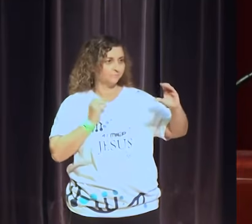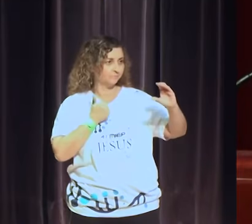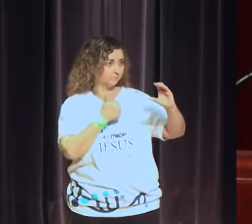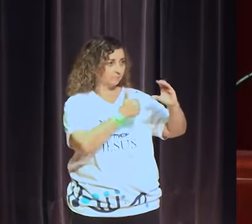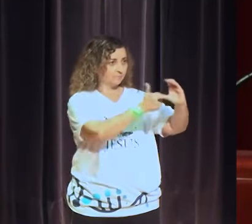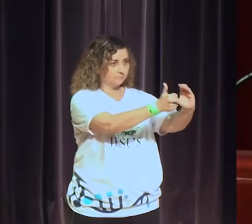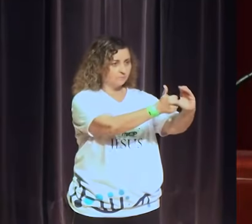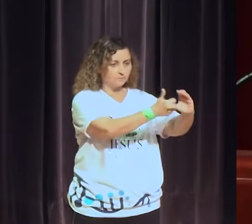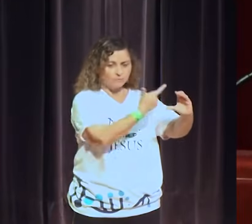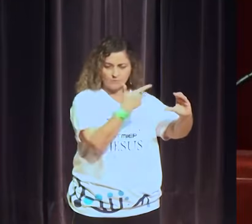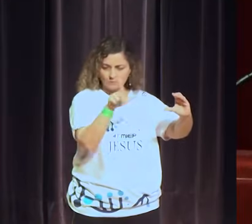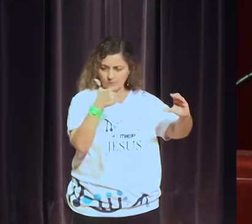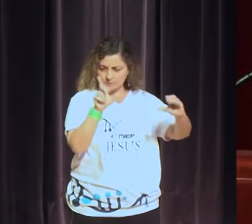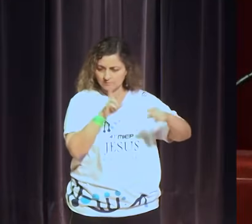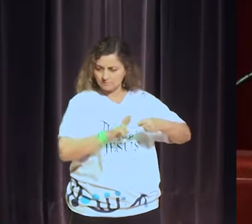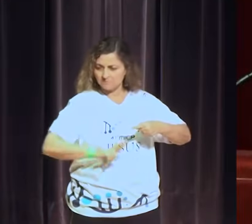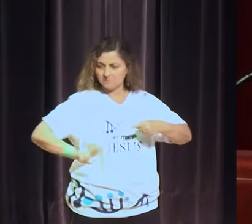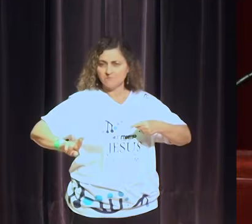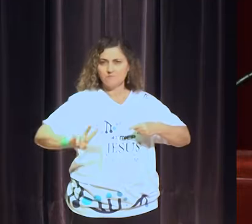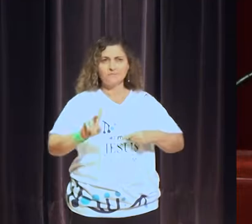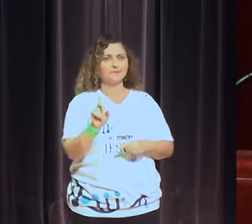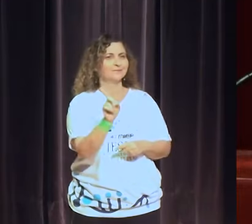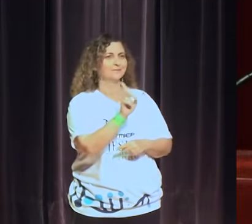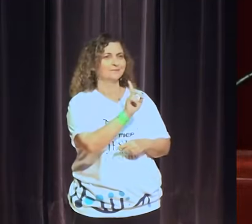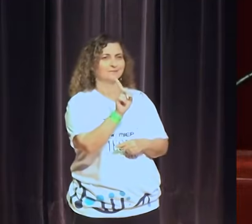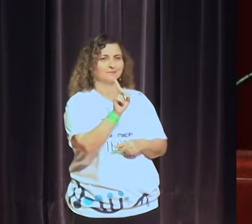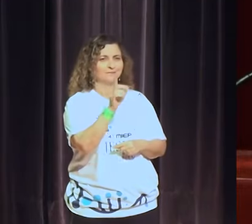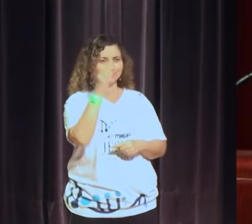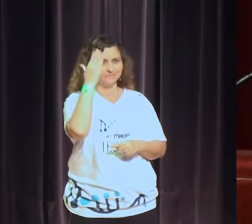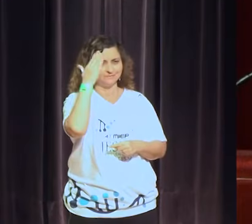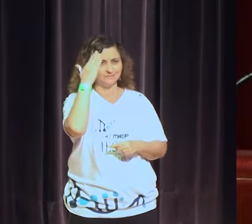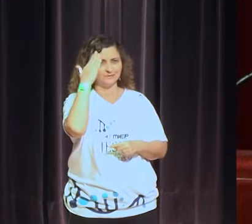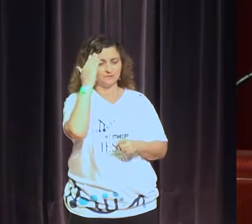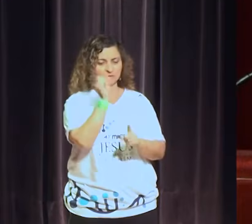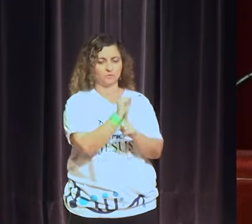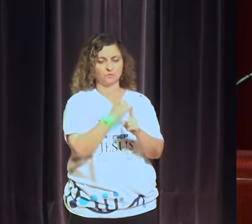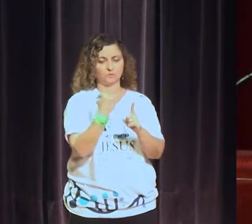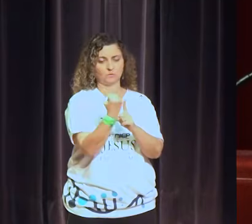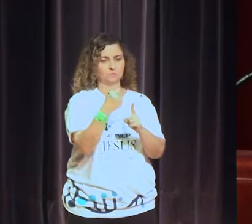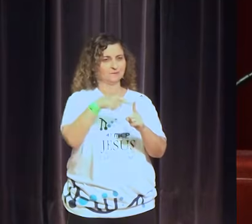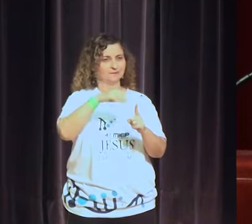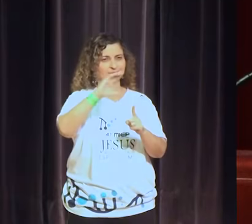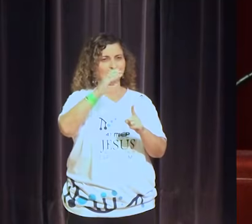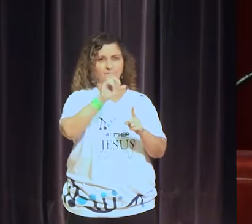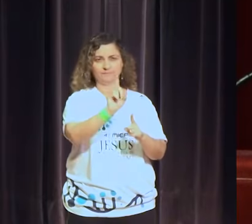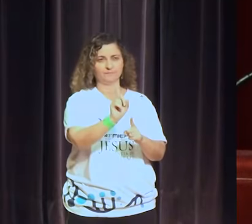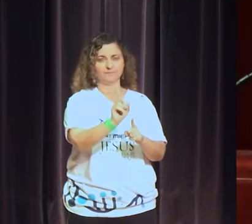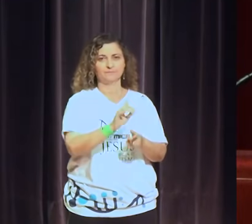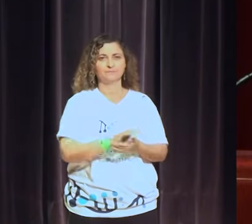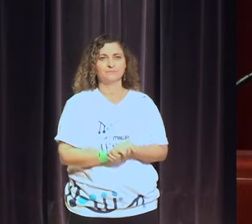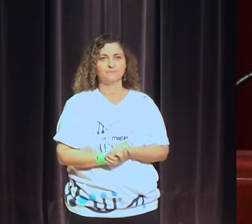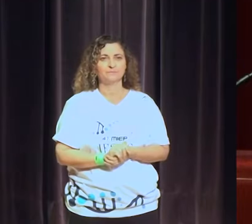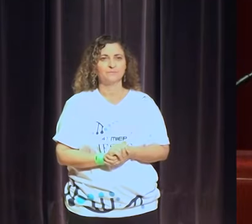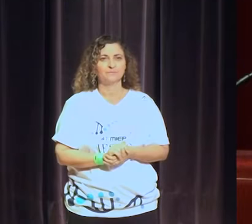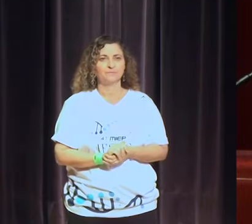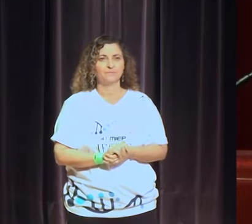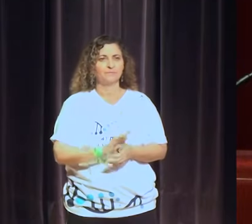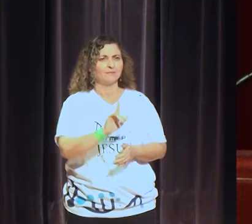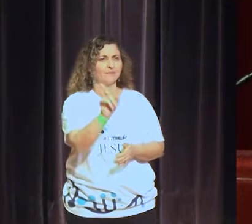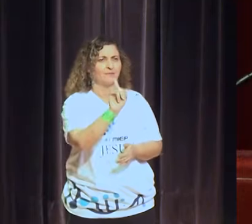aqui que não se trata de uma abordagem sociológica, muito menos de uma